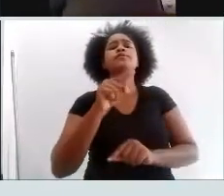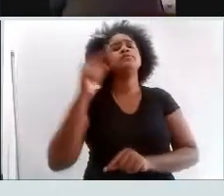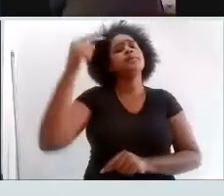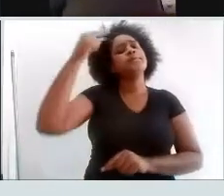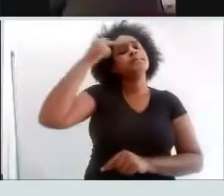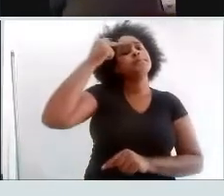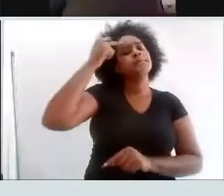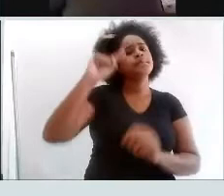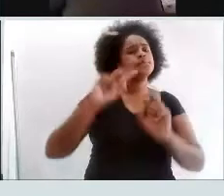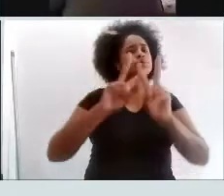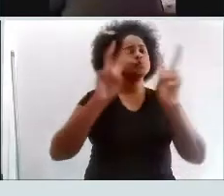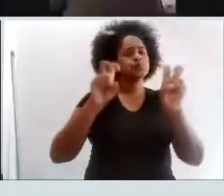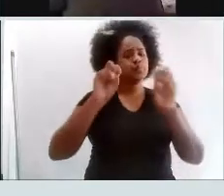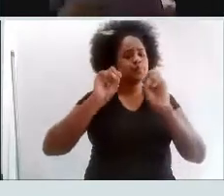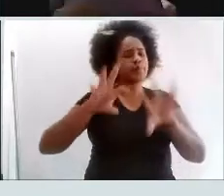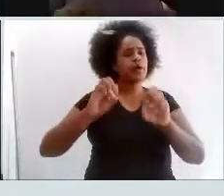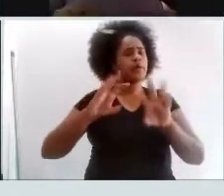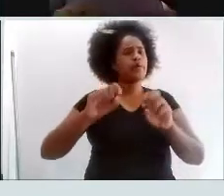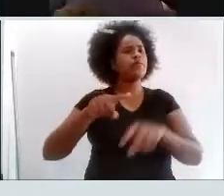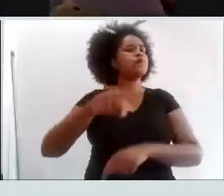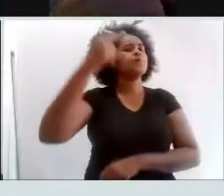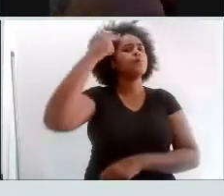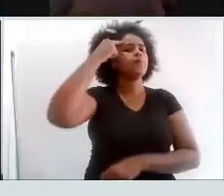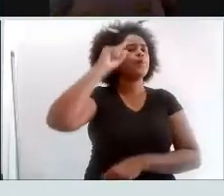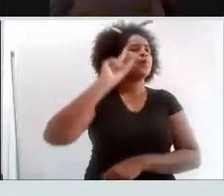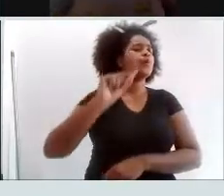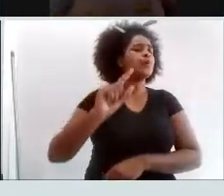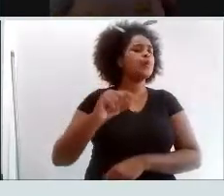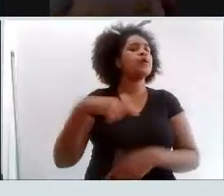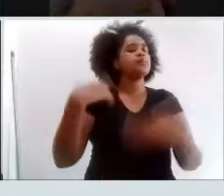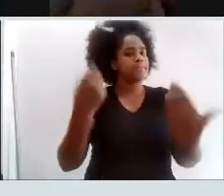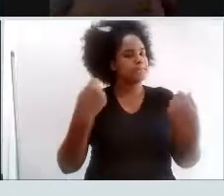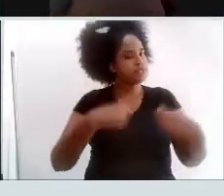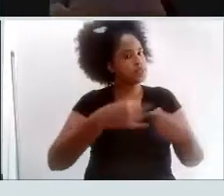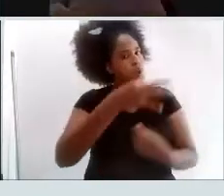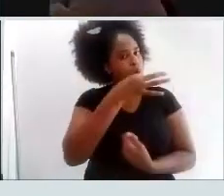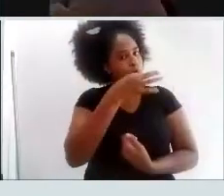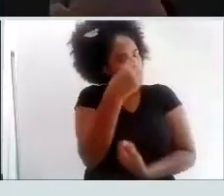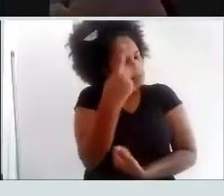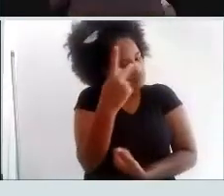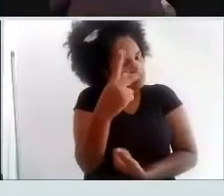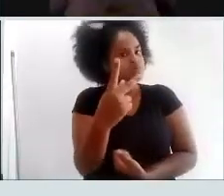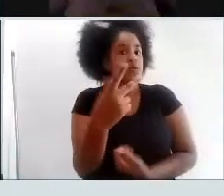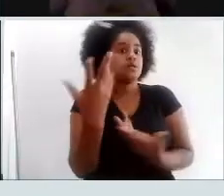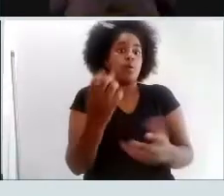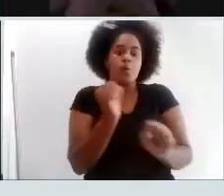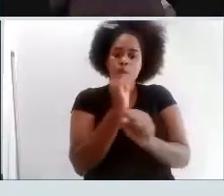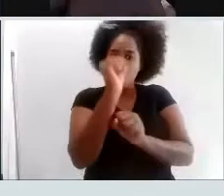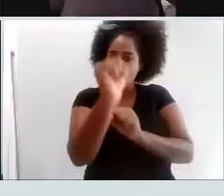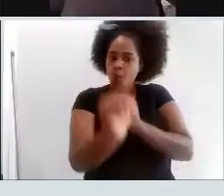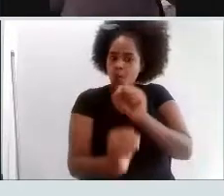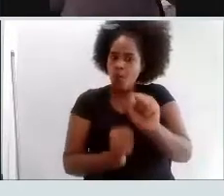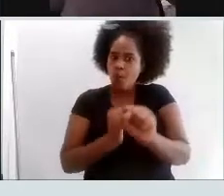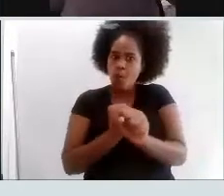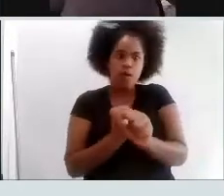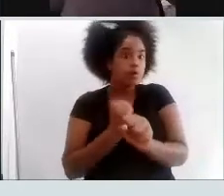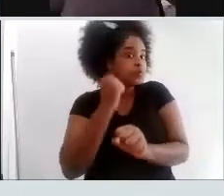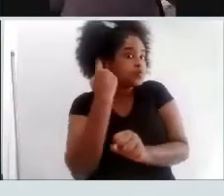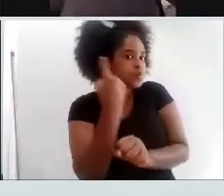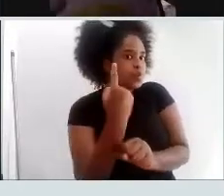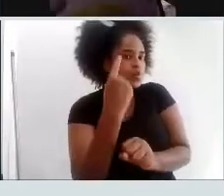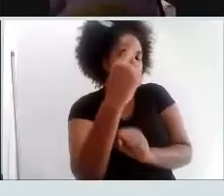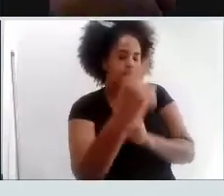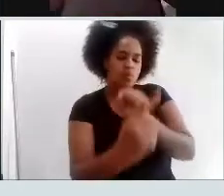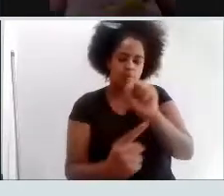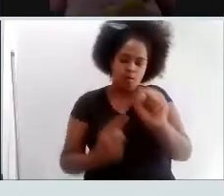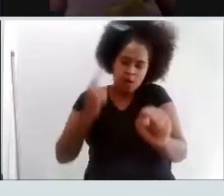educação. E para isso a gente tem que ter um ponto de vista, né? Então a gente tem aí um ano inteiro para vocês lerem jornal, irem